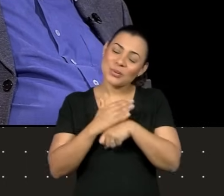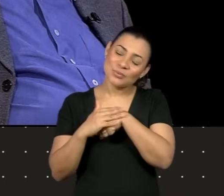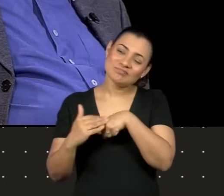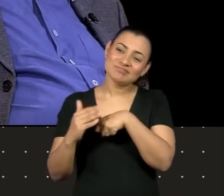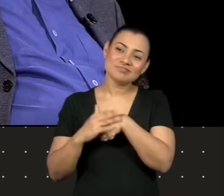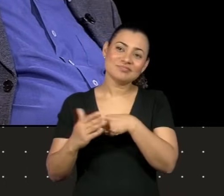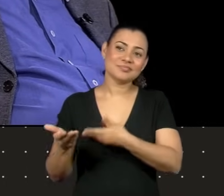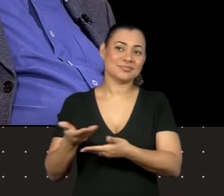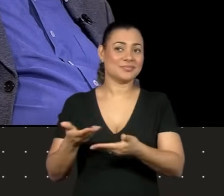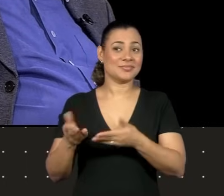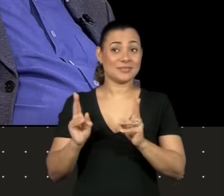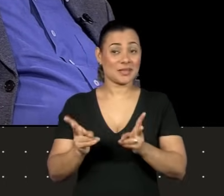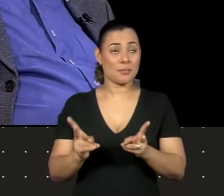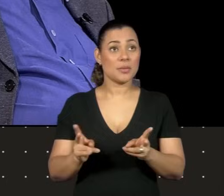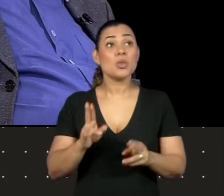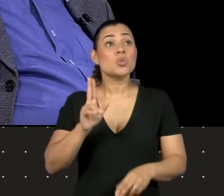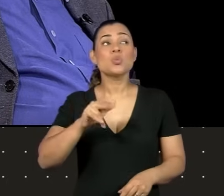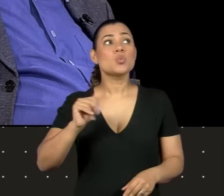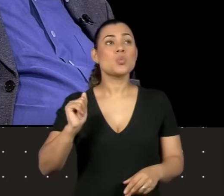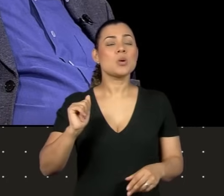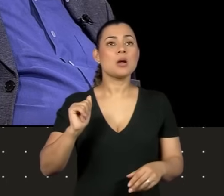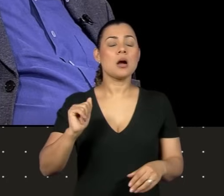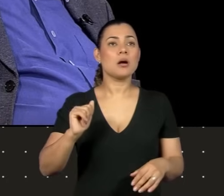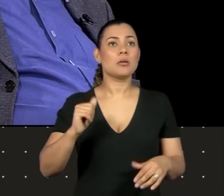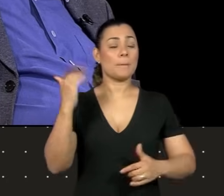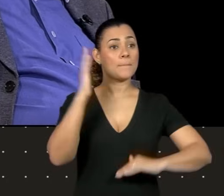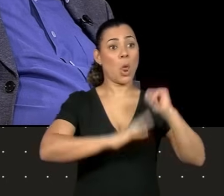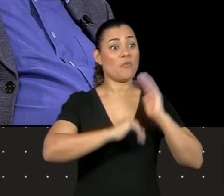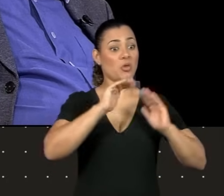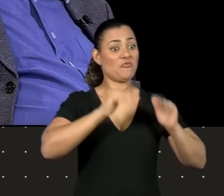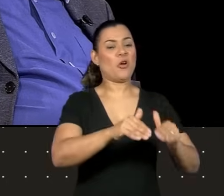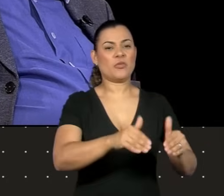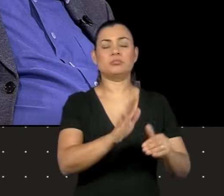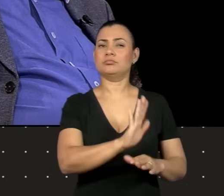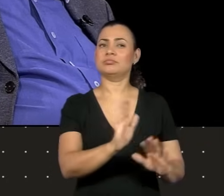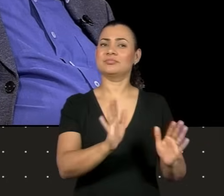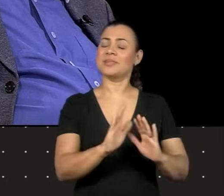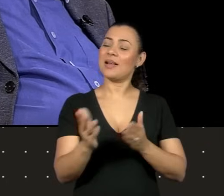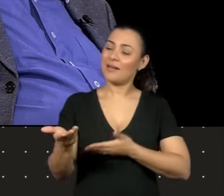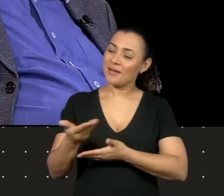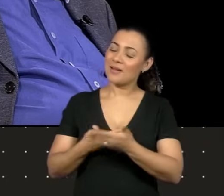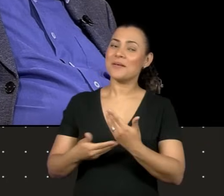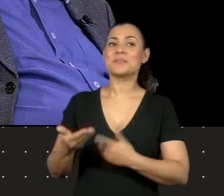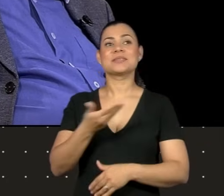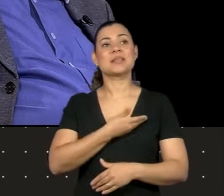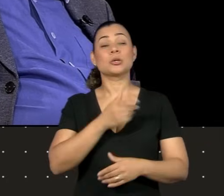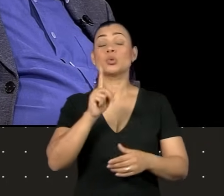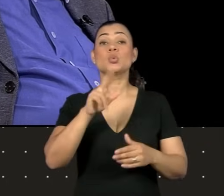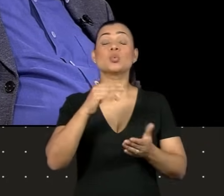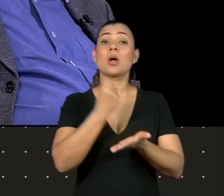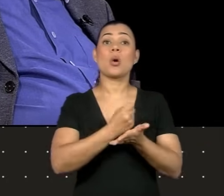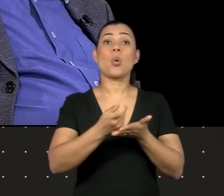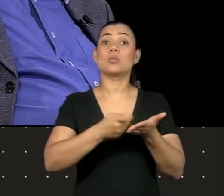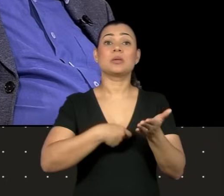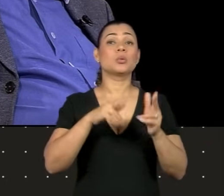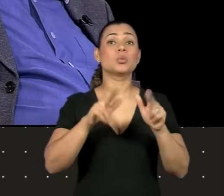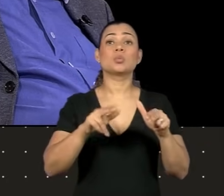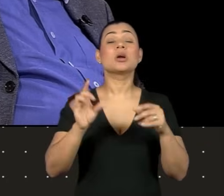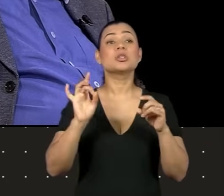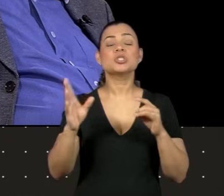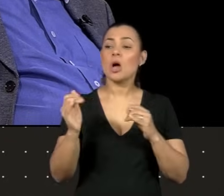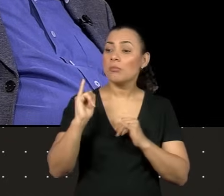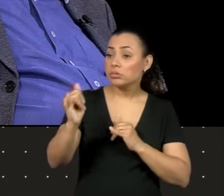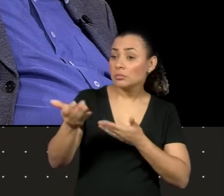de família, nunca foi formalizada, a gente nunca teve um contrato entre a gente, foi sempre